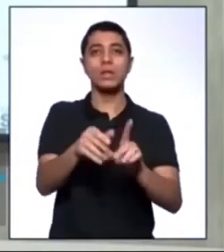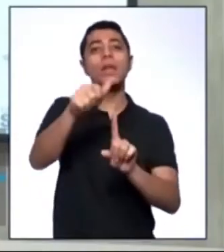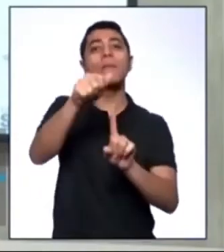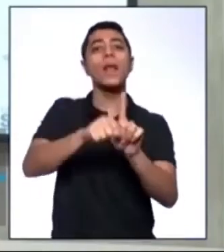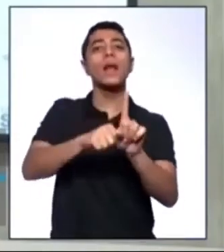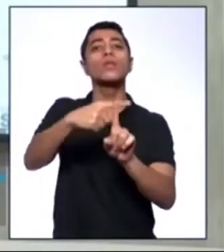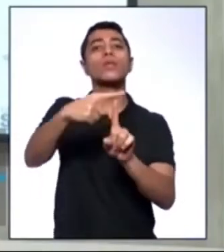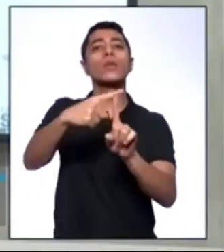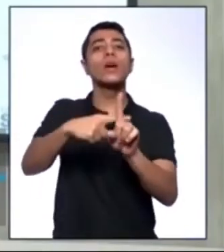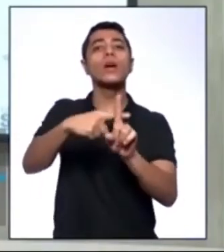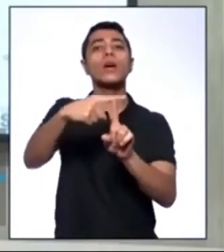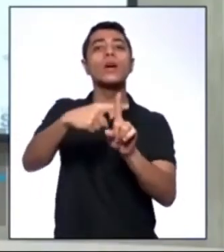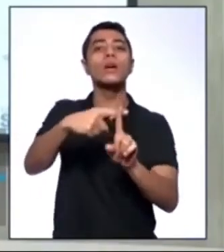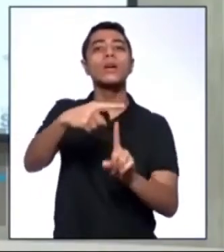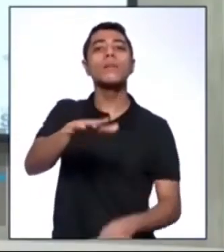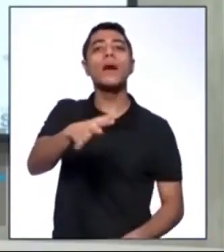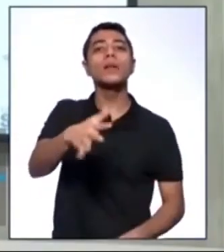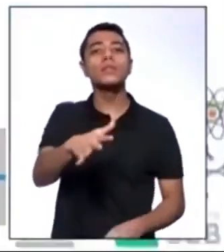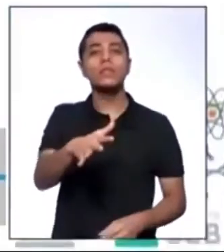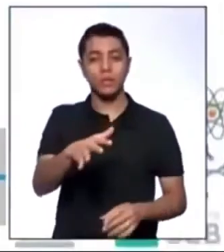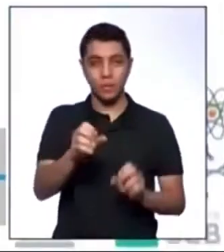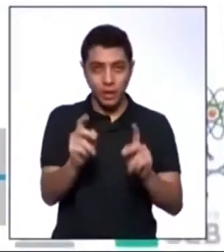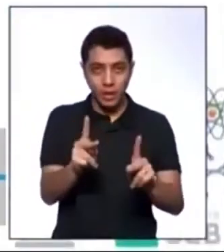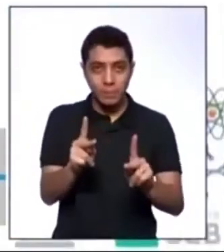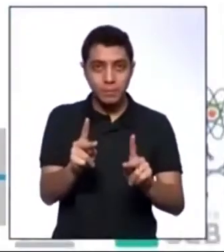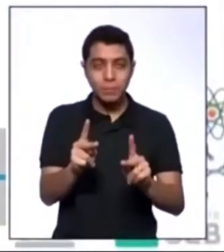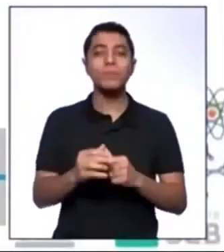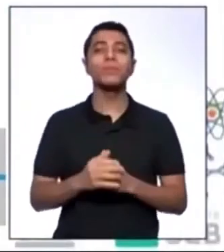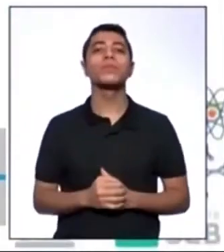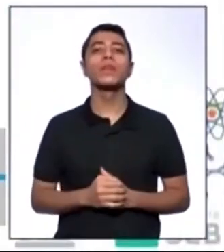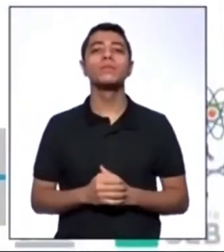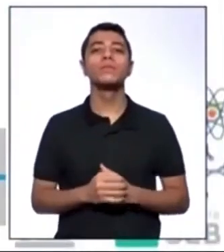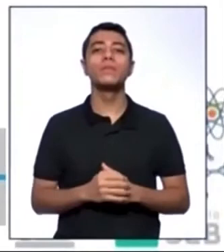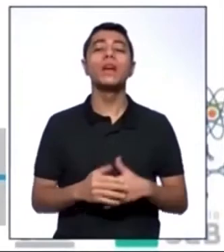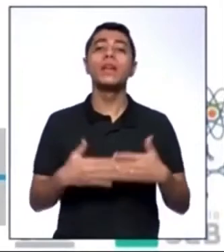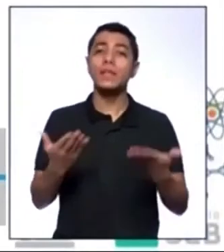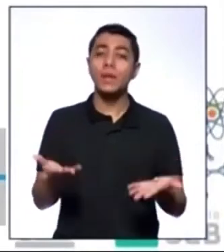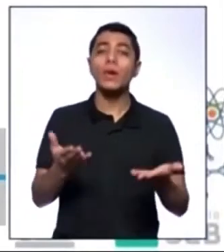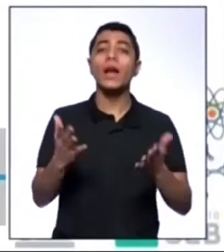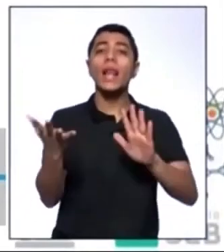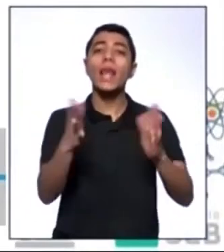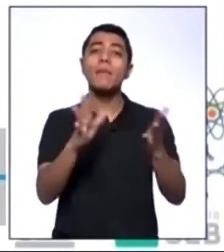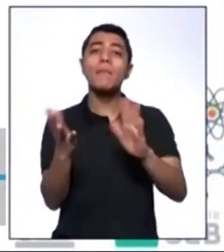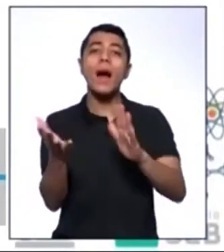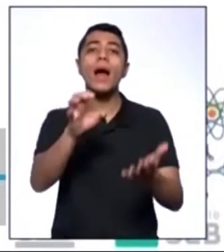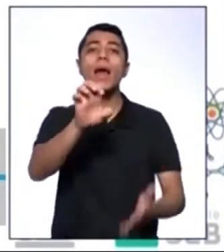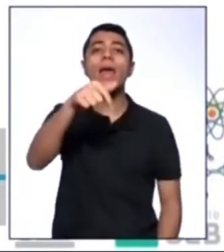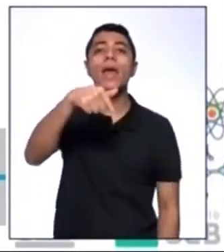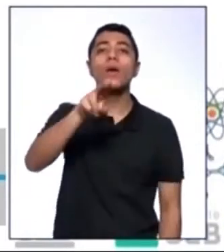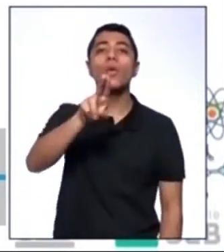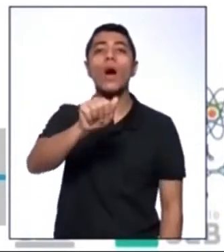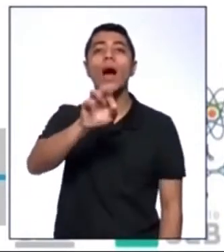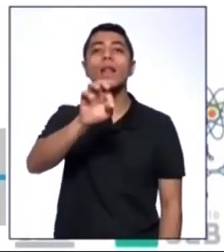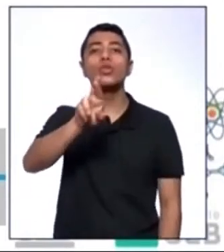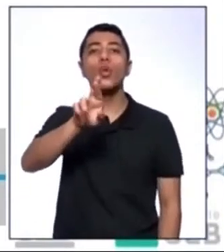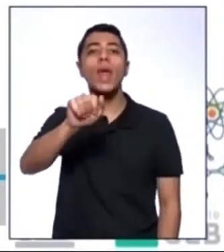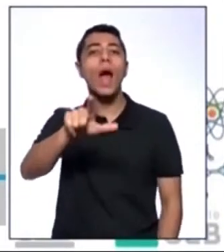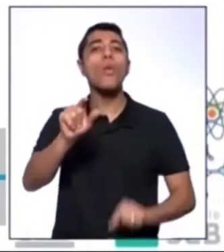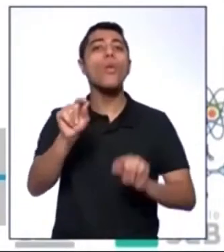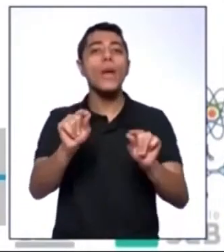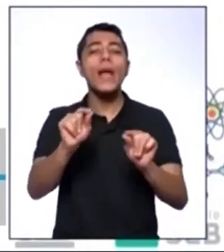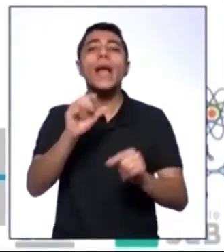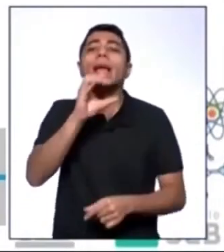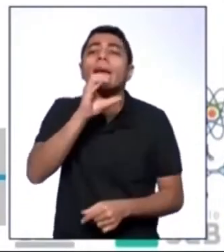Certo? O que é o eixo do clima equatorial? O clima equatorial, ele é quente o ano todo, a amplitude